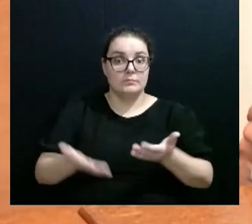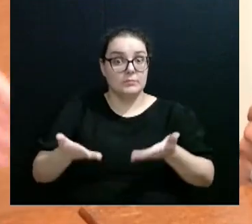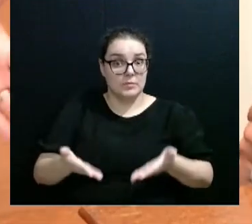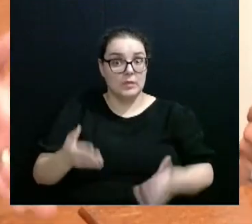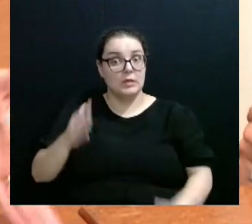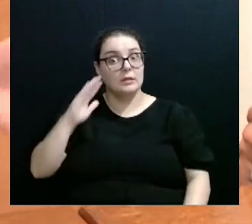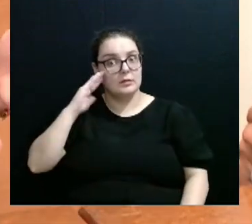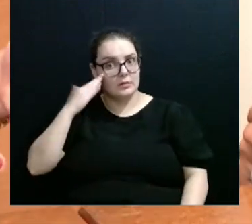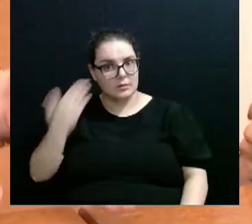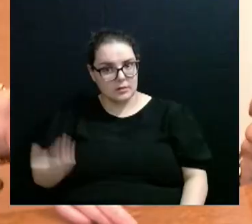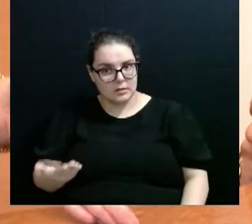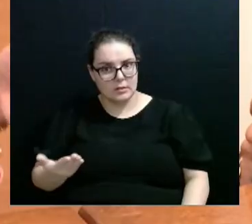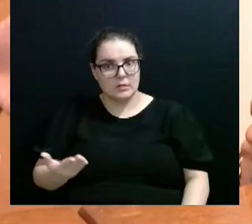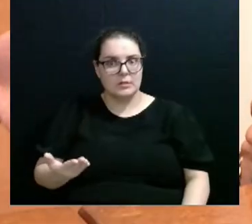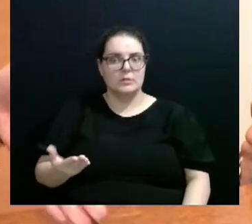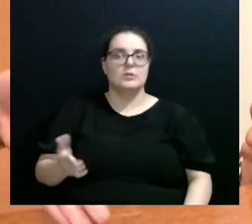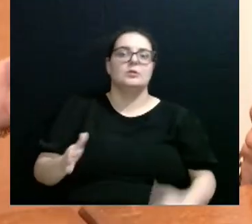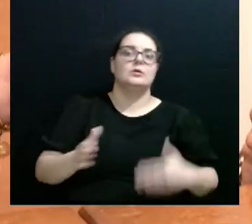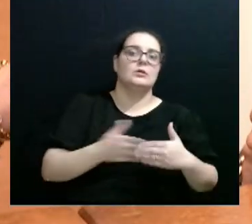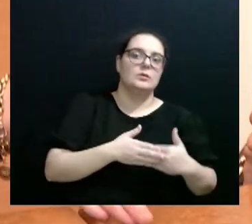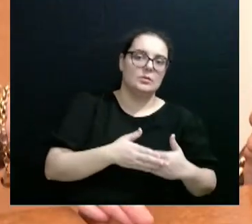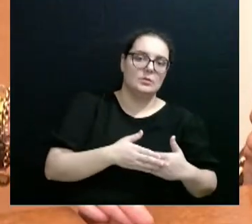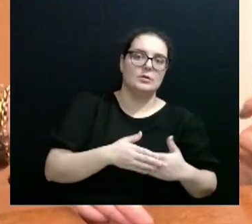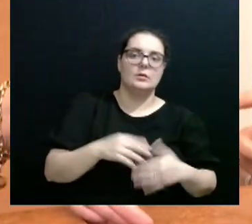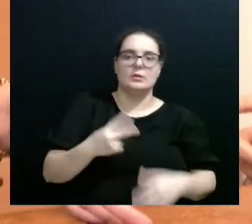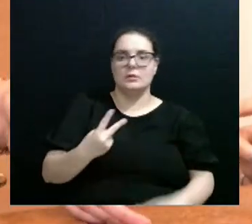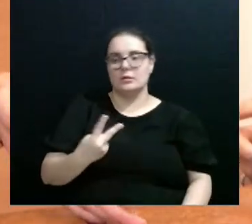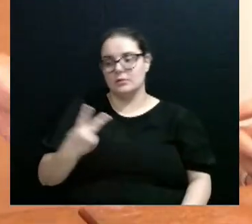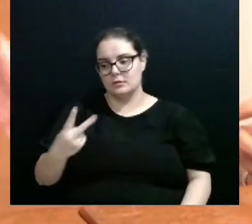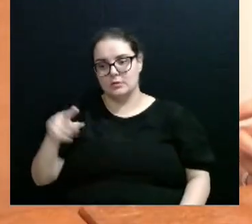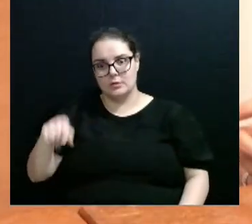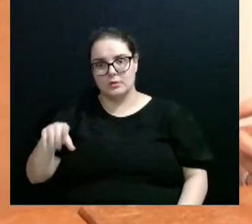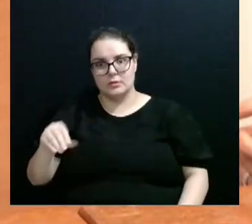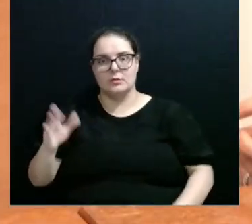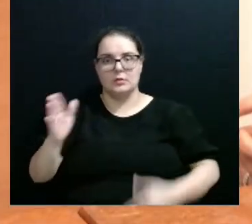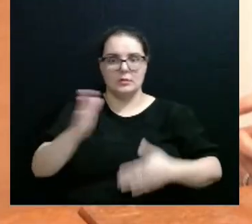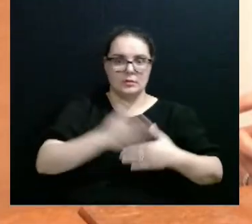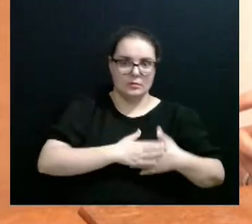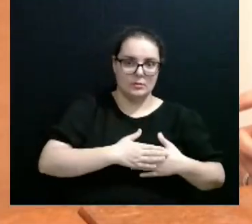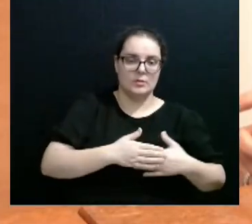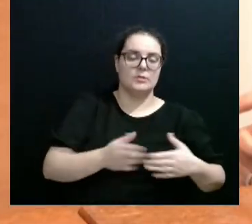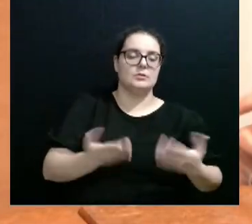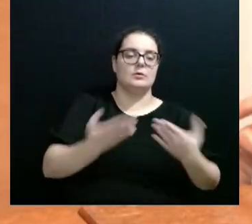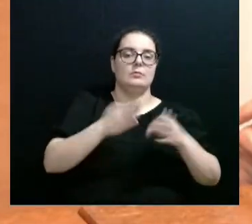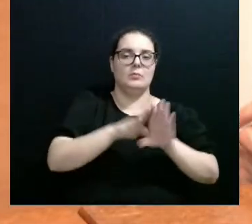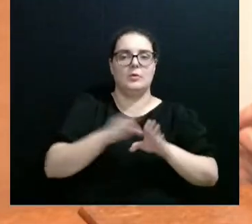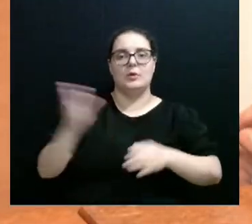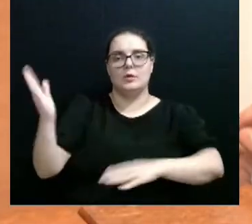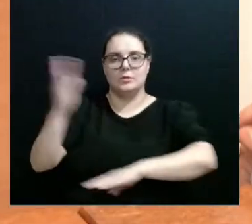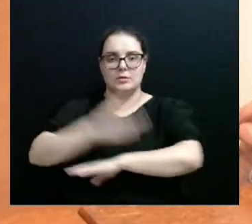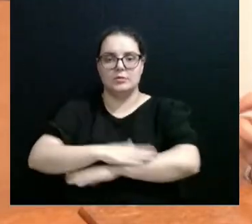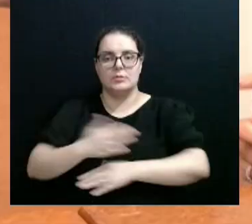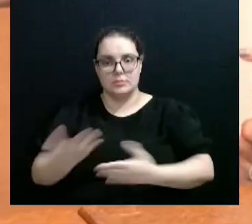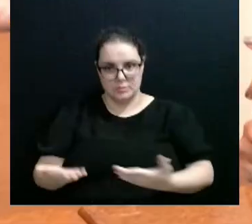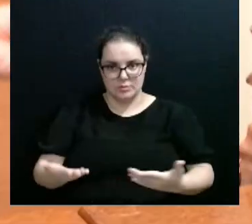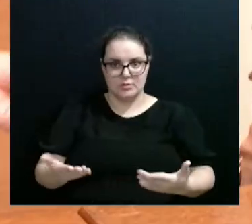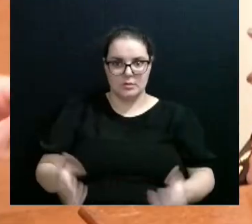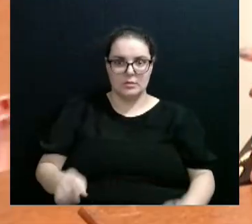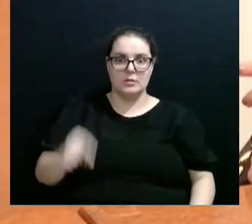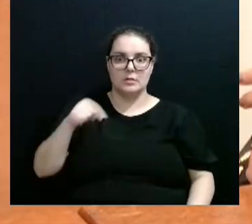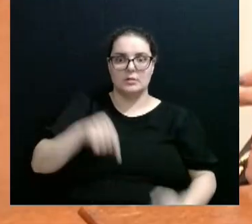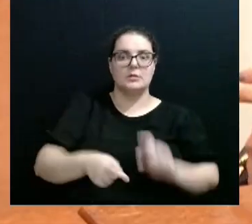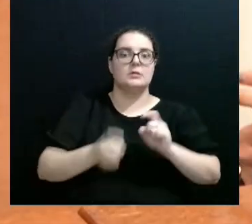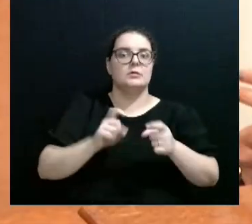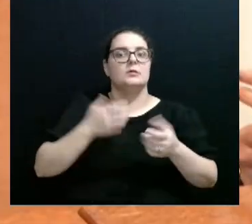que fechar, depois das 10, as suas portas e janelas. Então, eu acho que a gente pode, desta reunião, conversar no